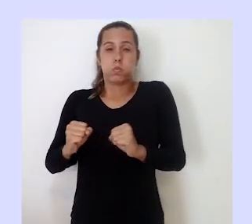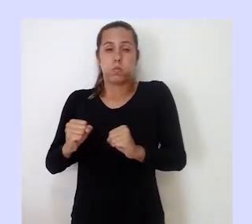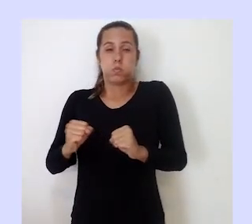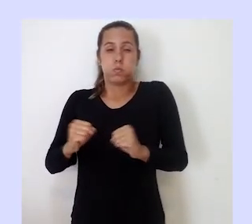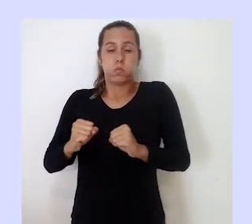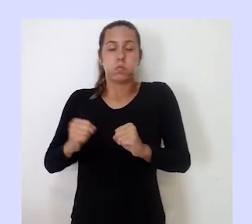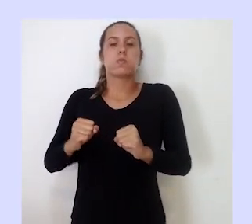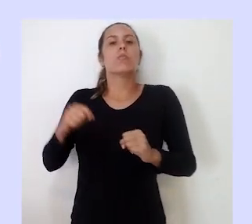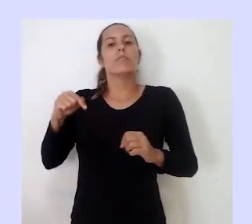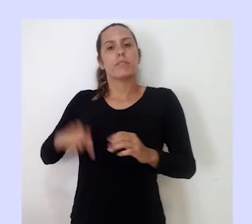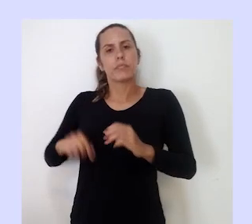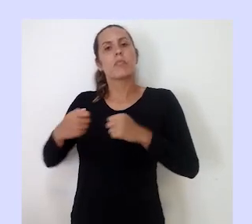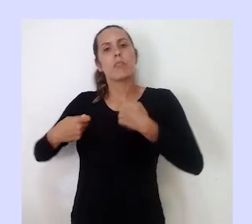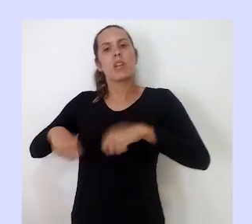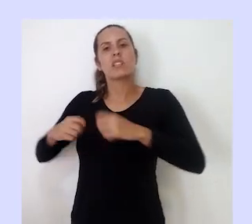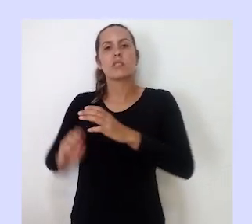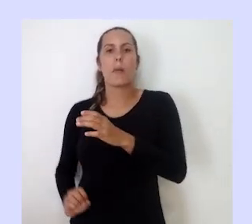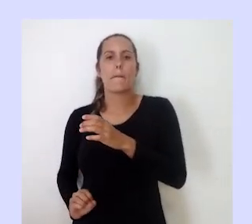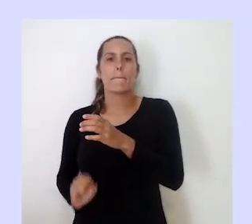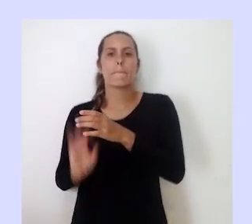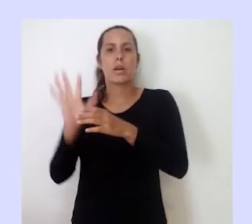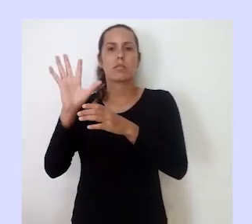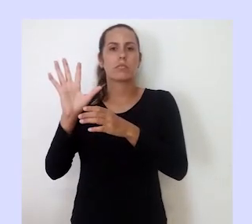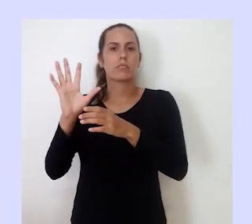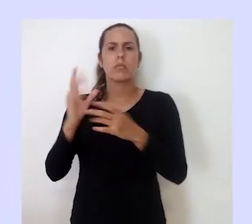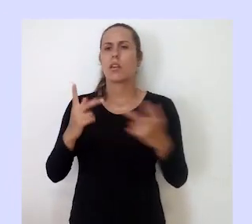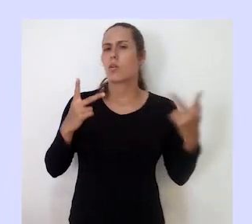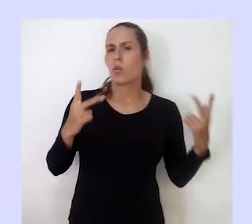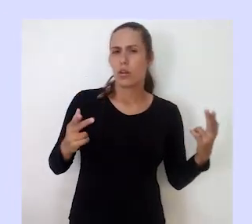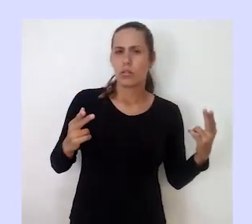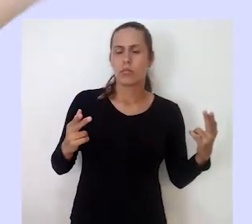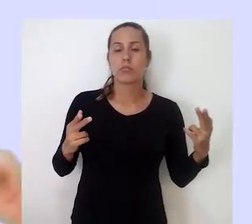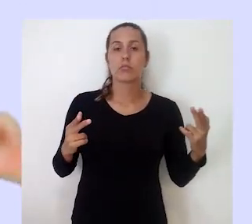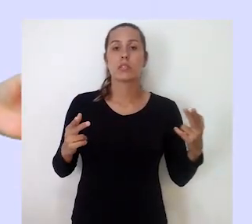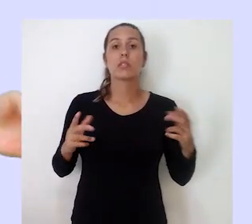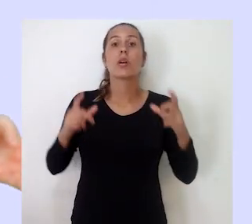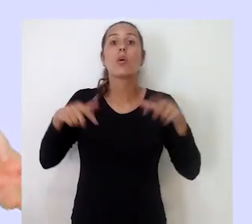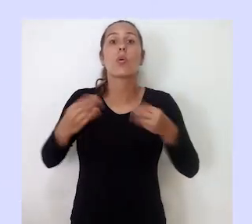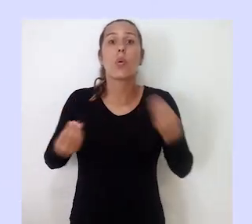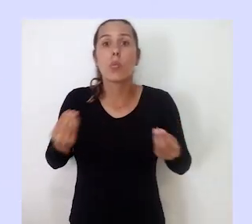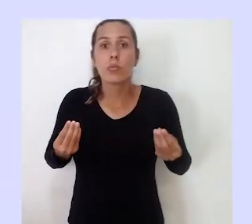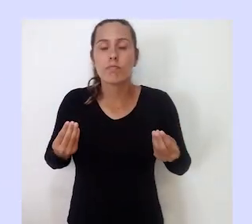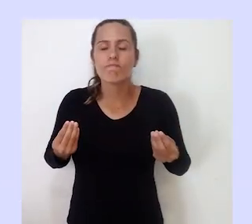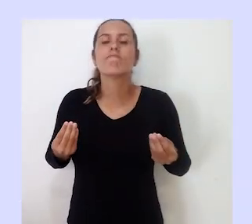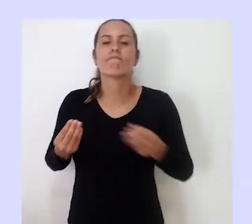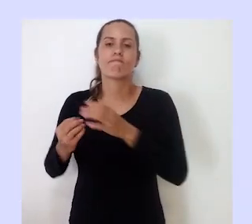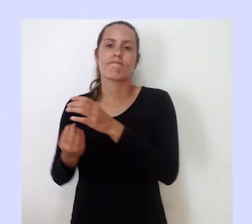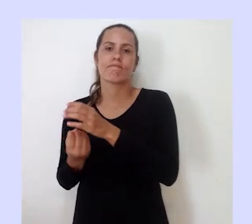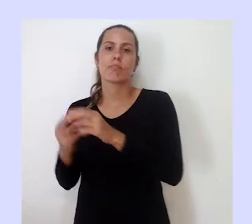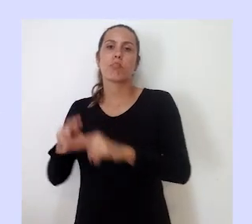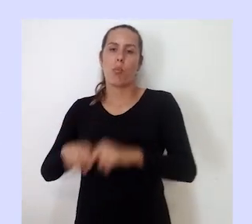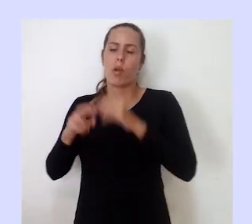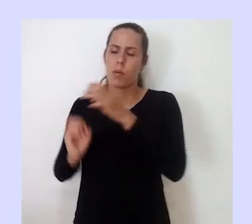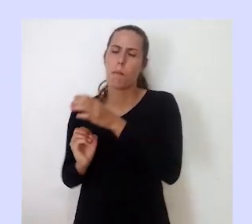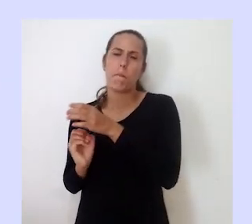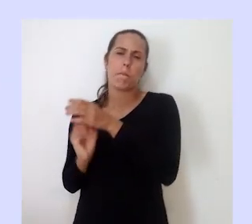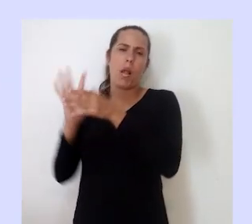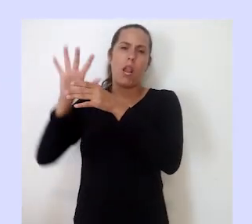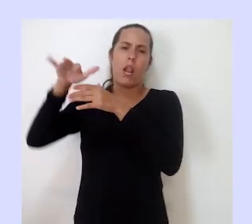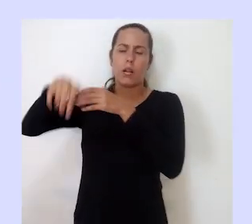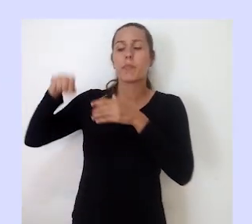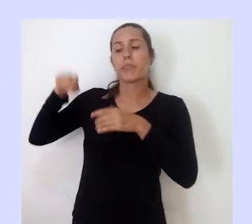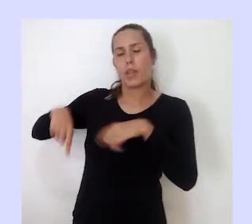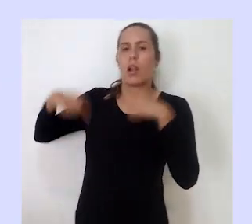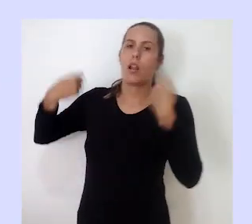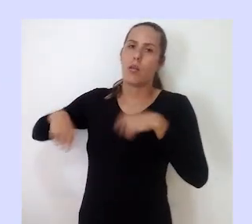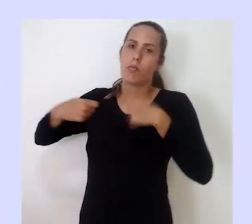no núcleo. E essa pressão precisa sair. Qual é a válvula de escape? O vulcão. Então o vulcão é